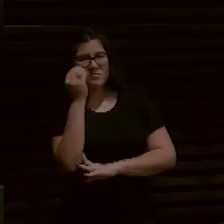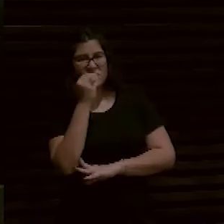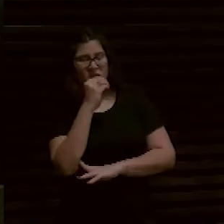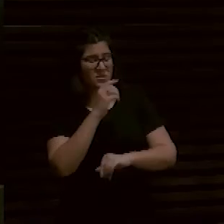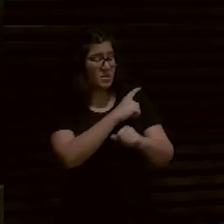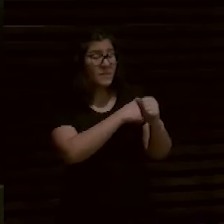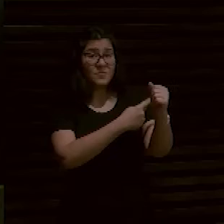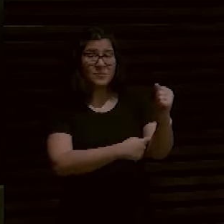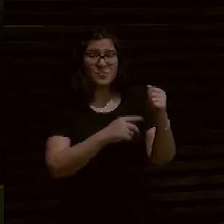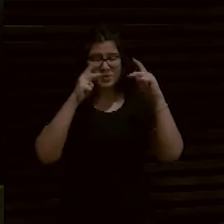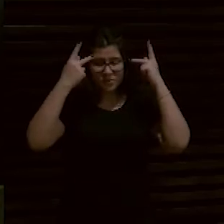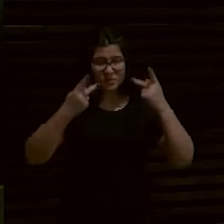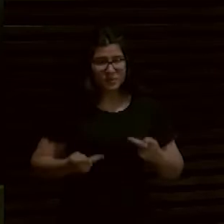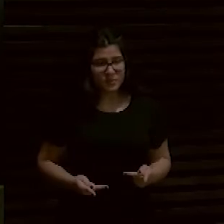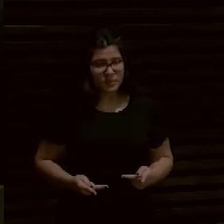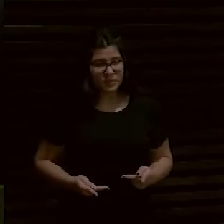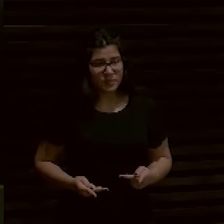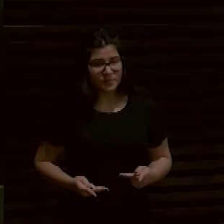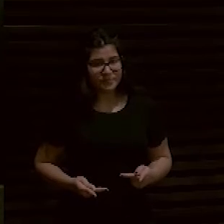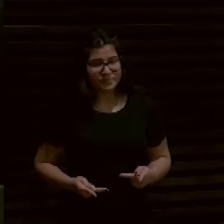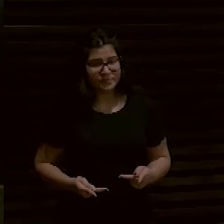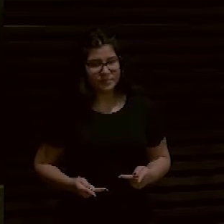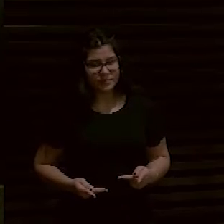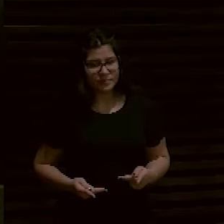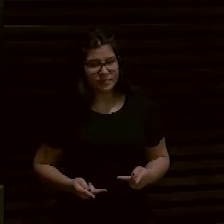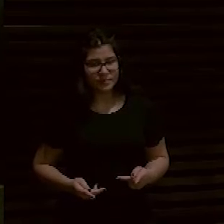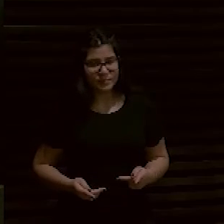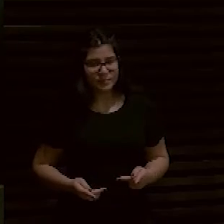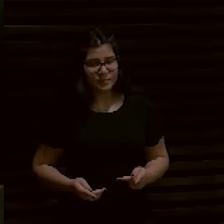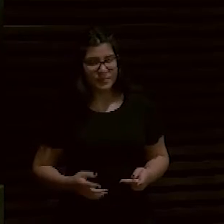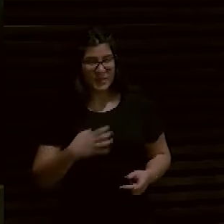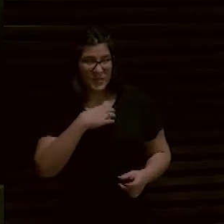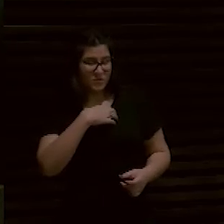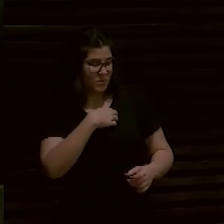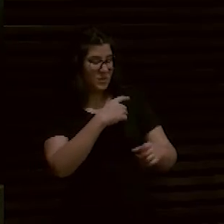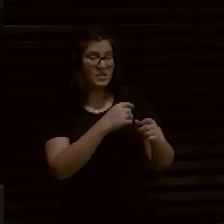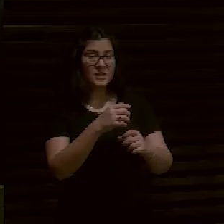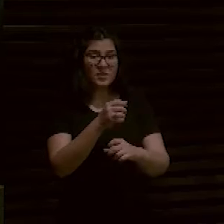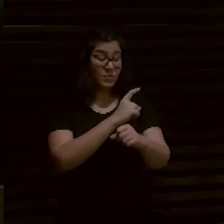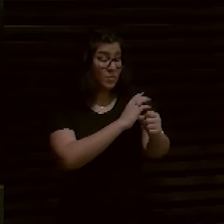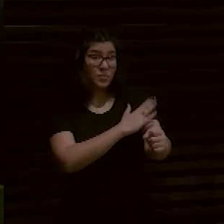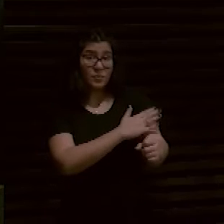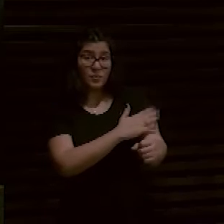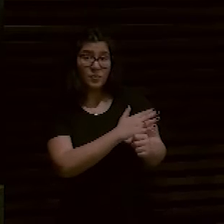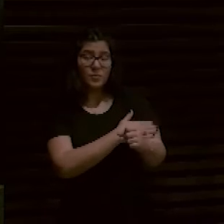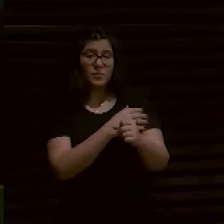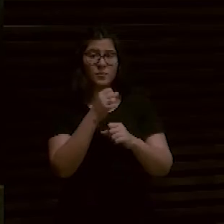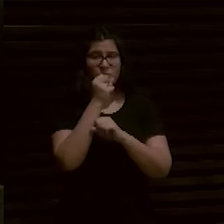humana. Sua motriz é o muque, a qual, por fim,